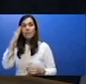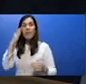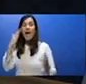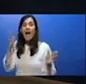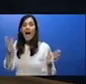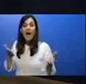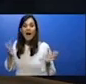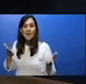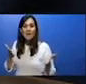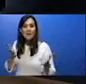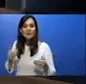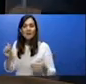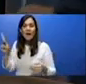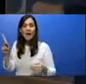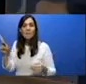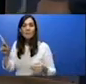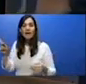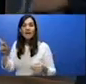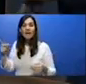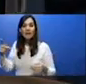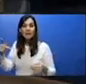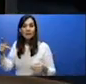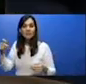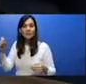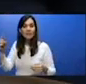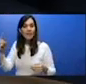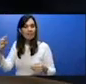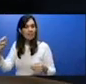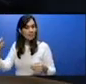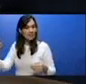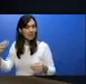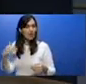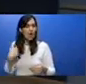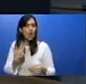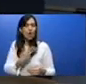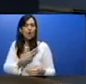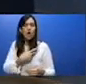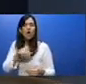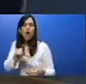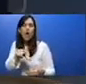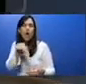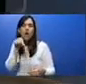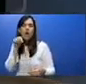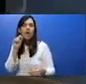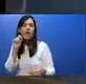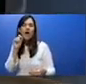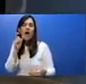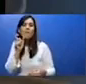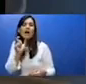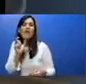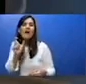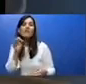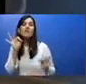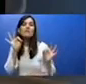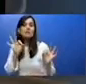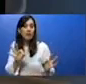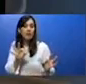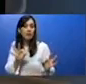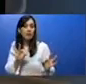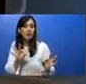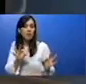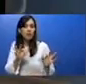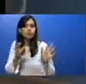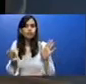Agora, na página 13, tá? Nós vamos escolher aqui a palavra correta